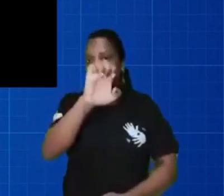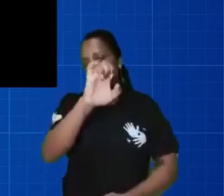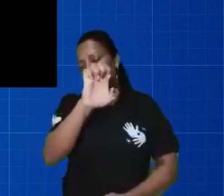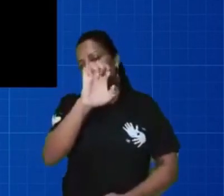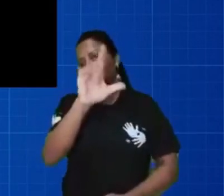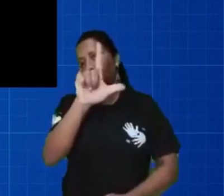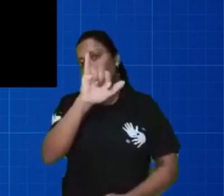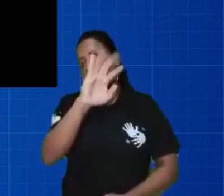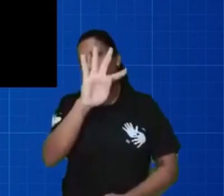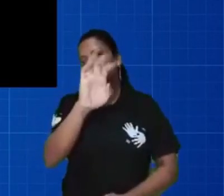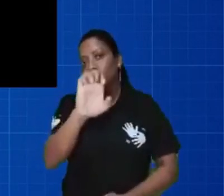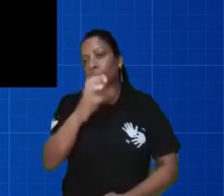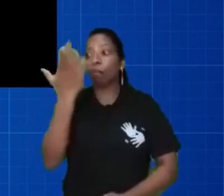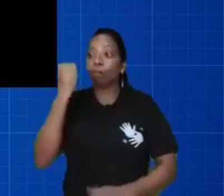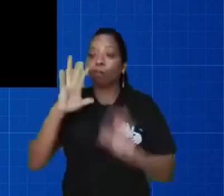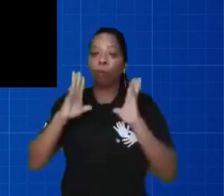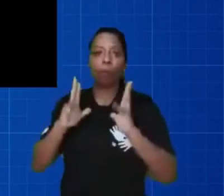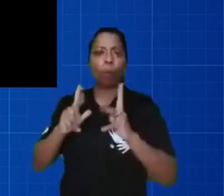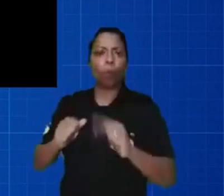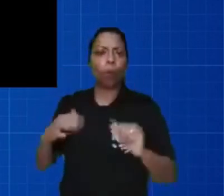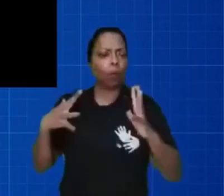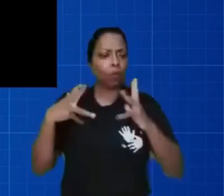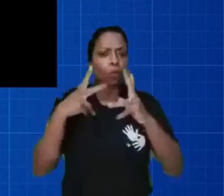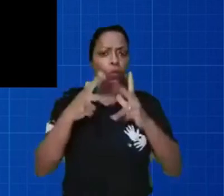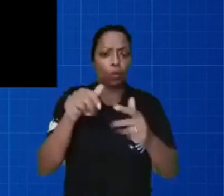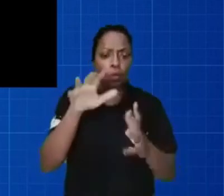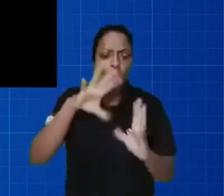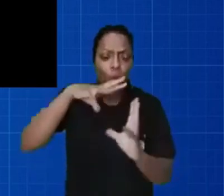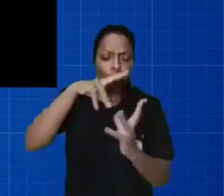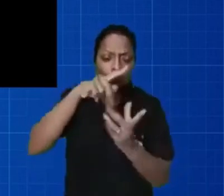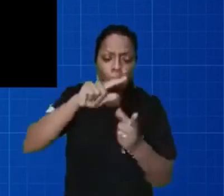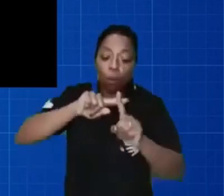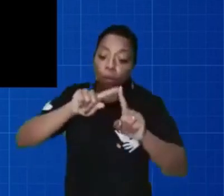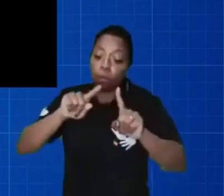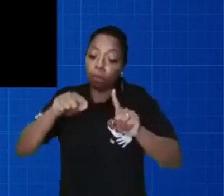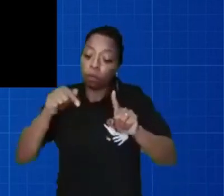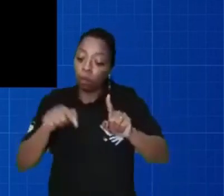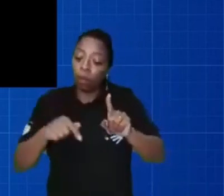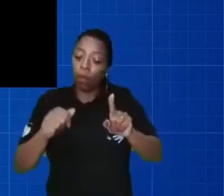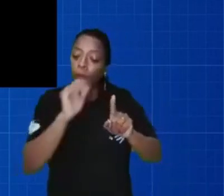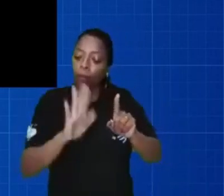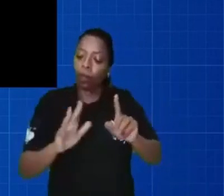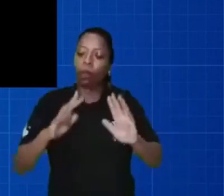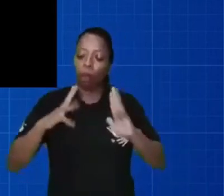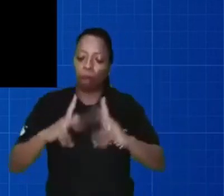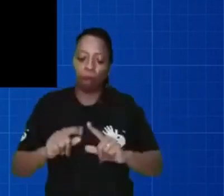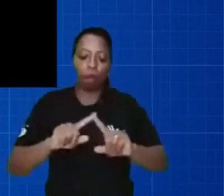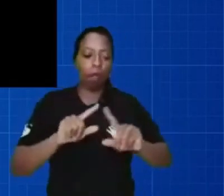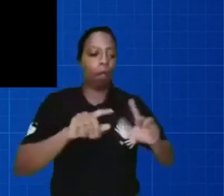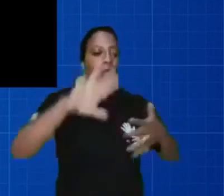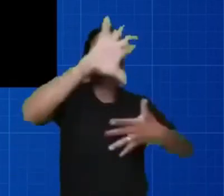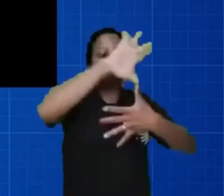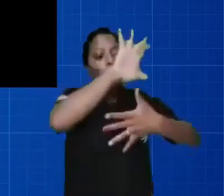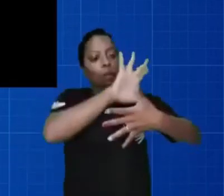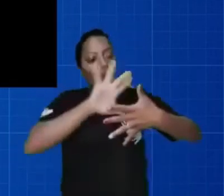tinha erradicado a doença e o pessoal continuava consciente, né? Porque é uma doença que a gente não deseja para ninguém. Então, a vacinação estava